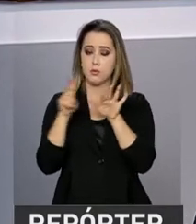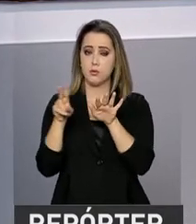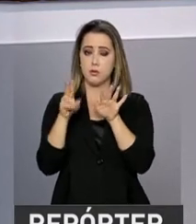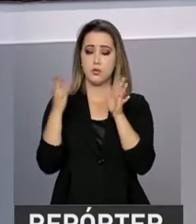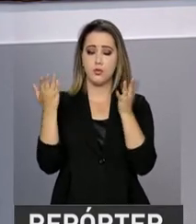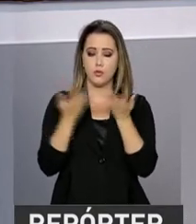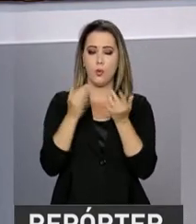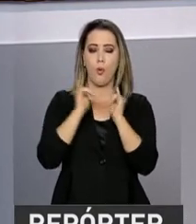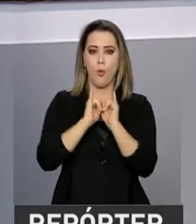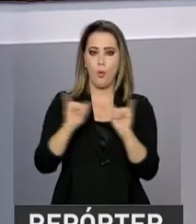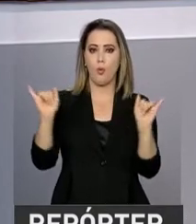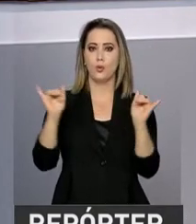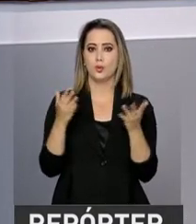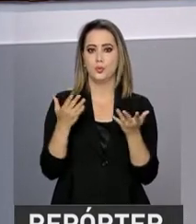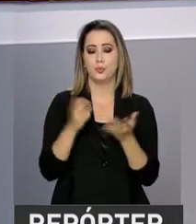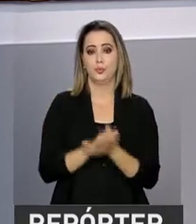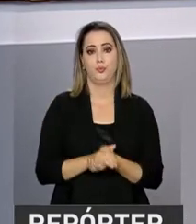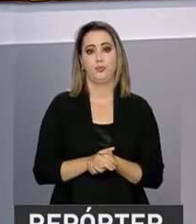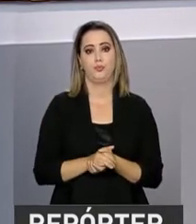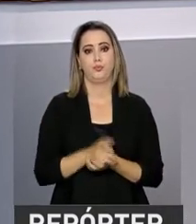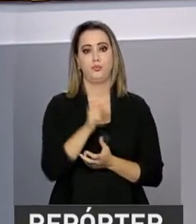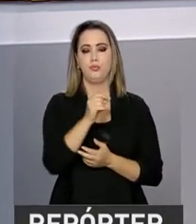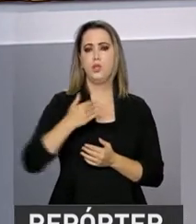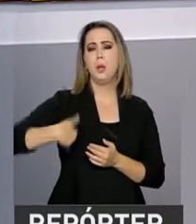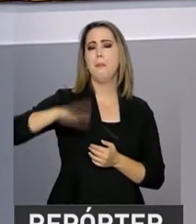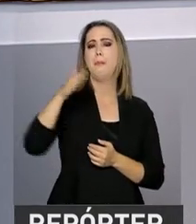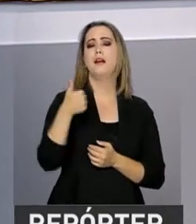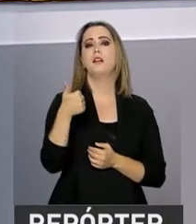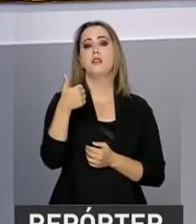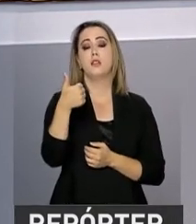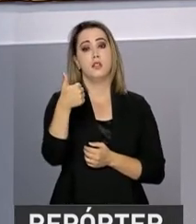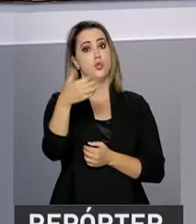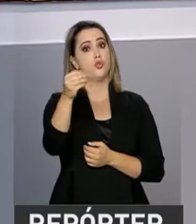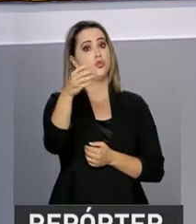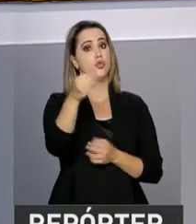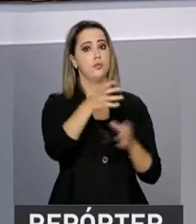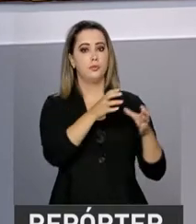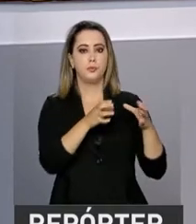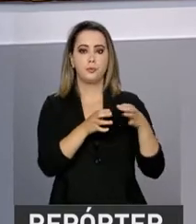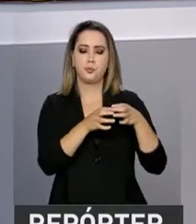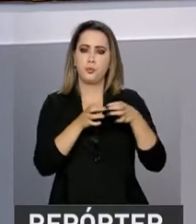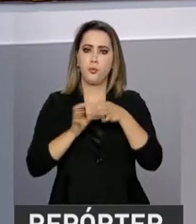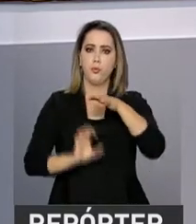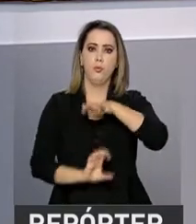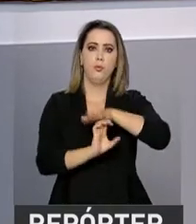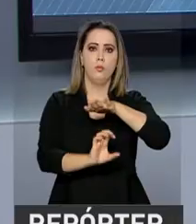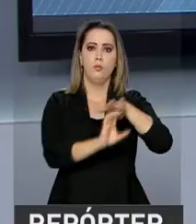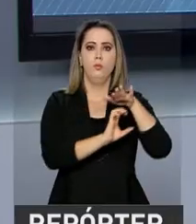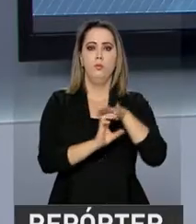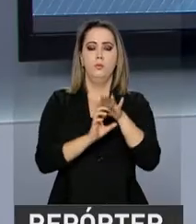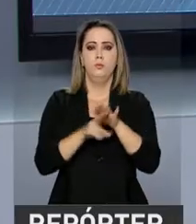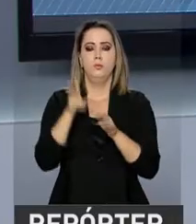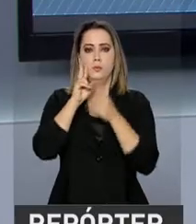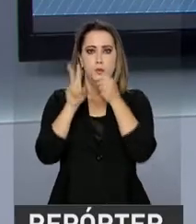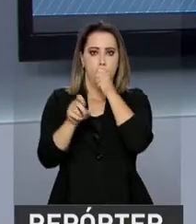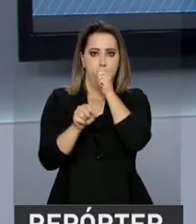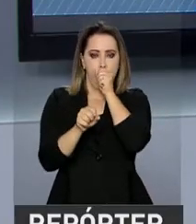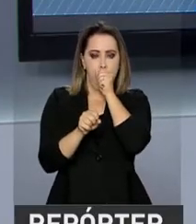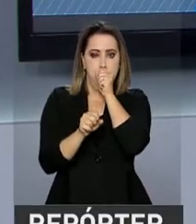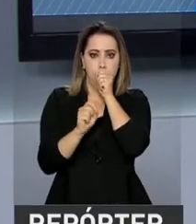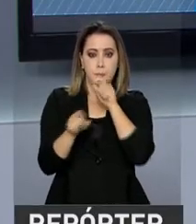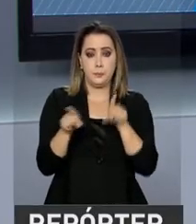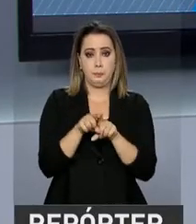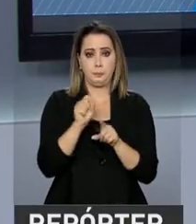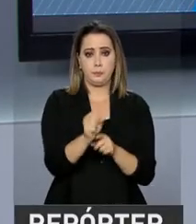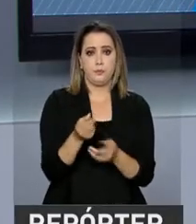divulgadas nesta segunda feira mais de cem instituições financeiras foram ouvidas uma forma de